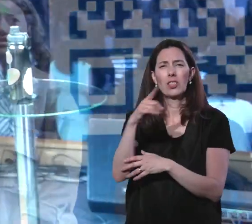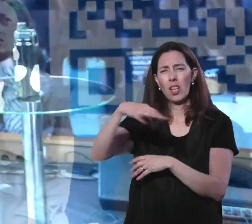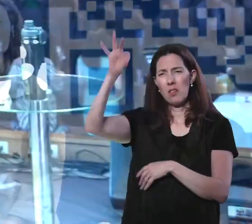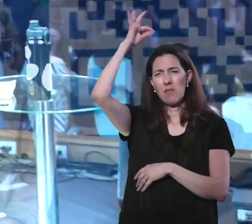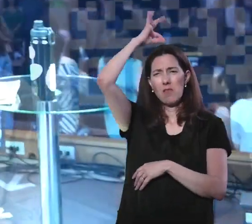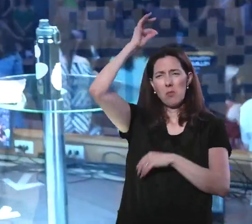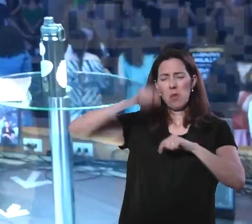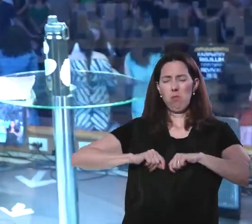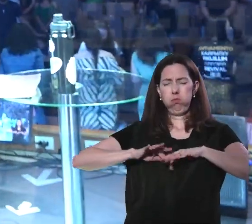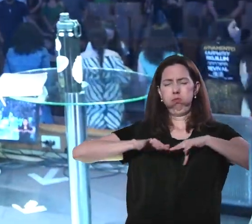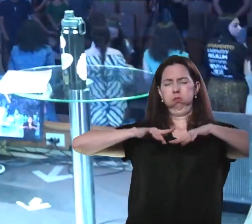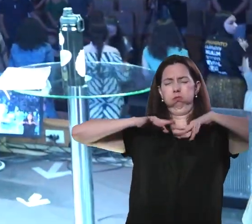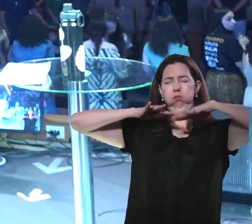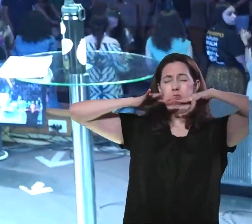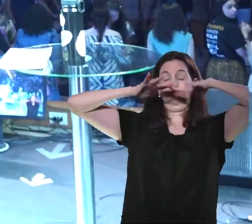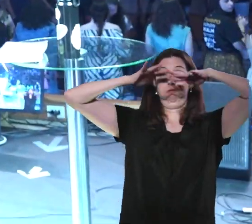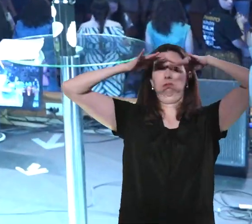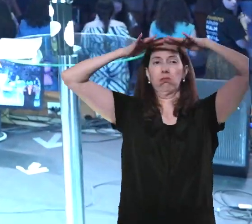Santo.